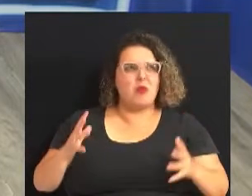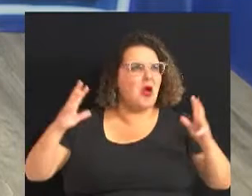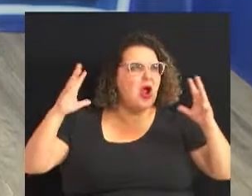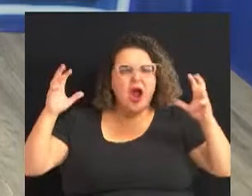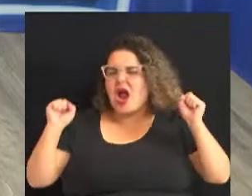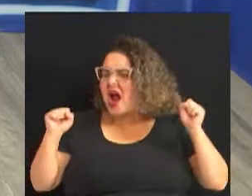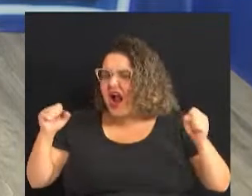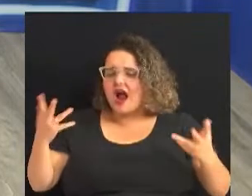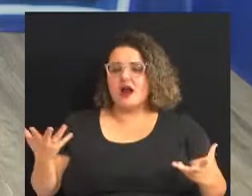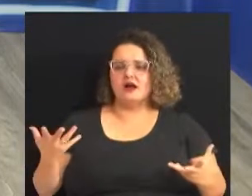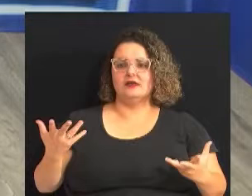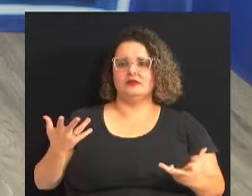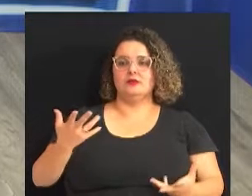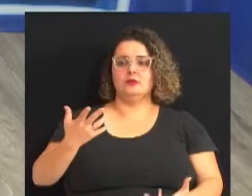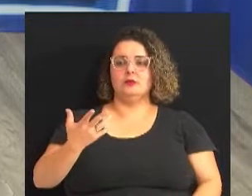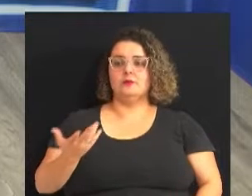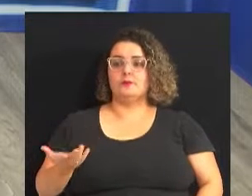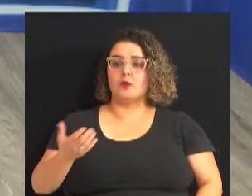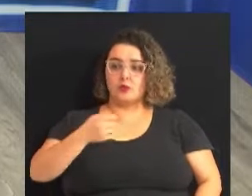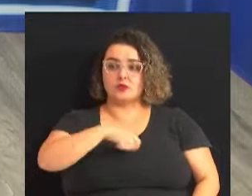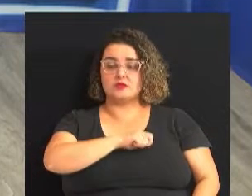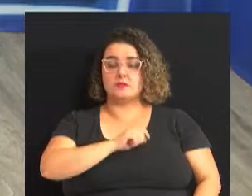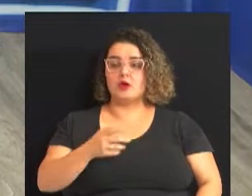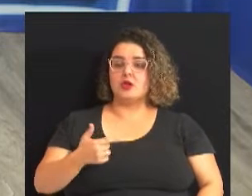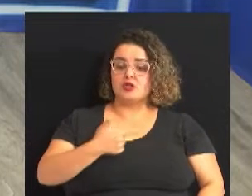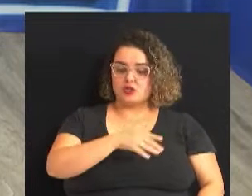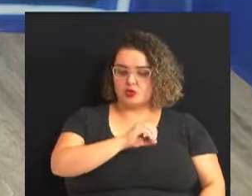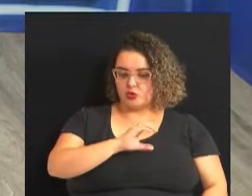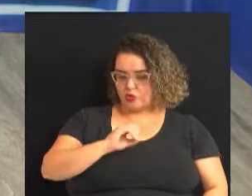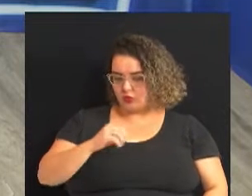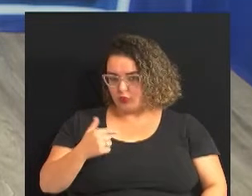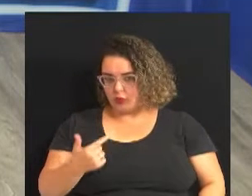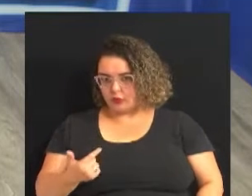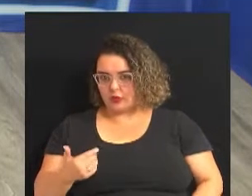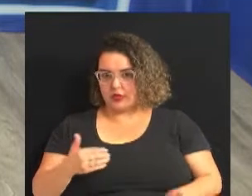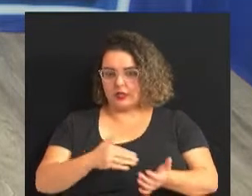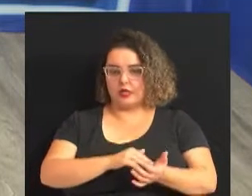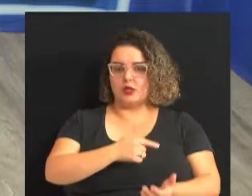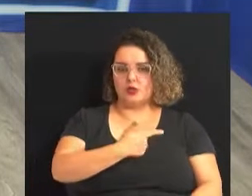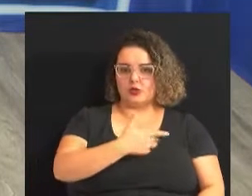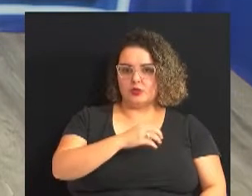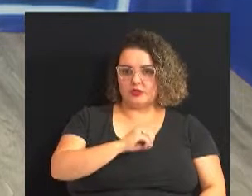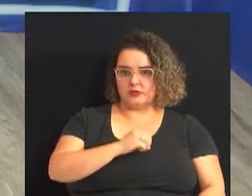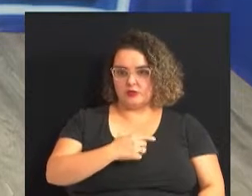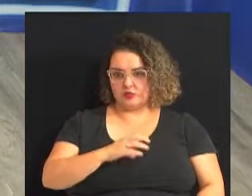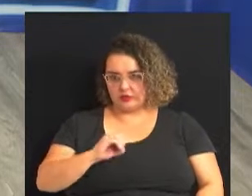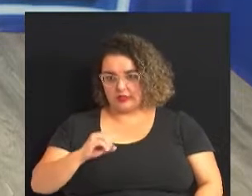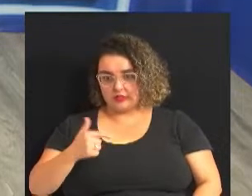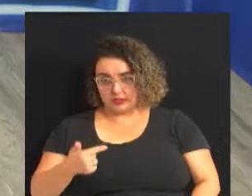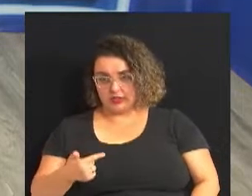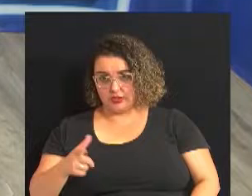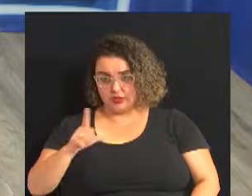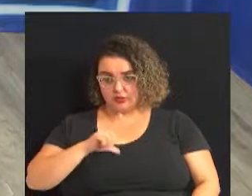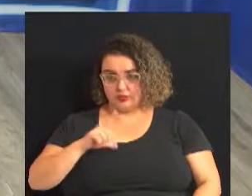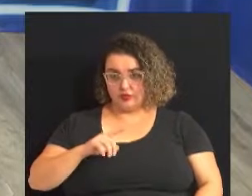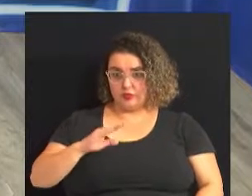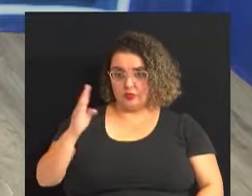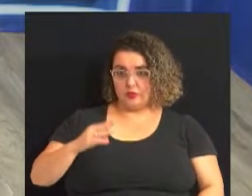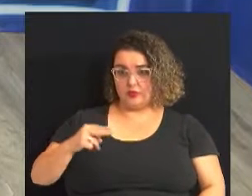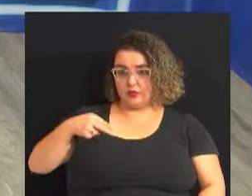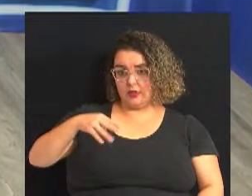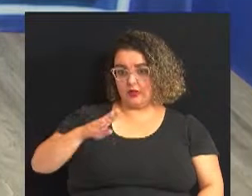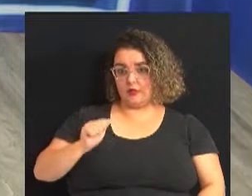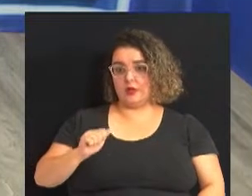clássico espanhol. Ô Bugarelli, de 2002 a 2007 nós tivemos uma geração de brasileiros na NBA, né? O Anderson